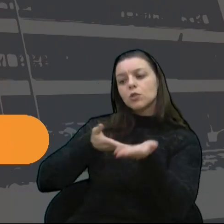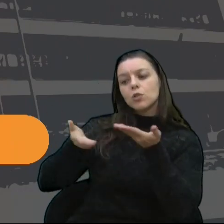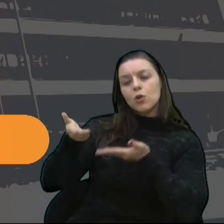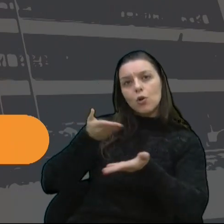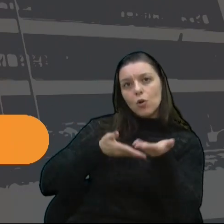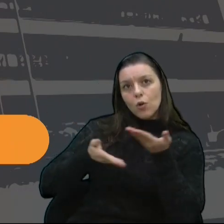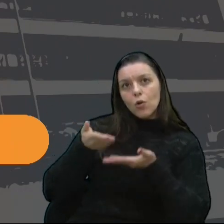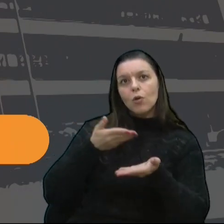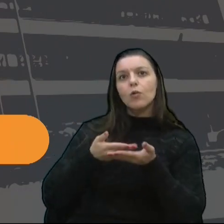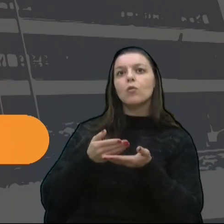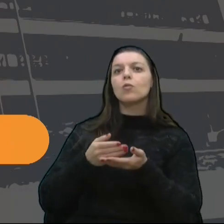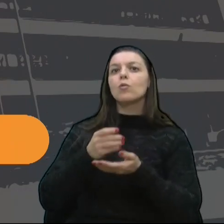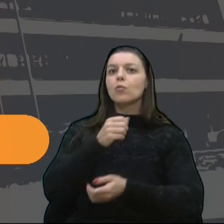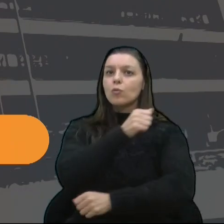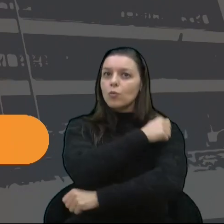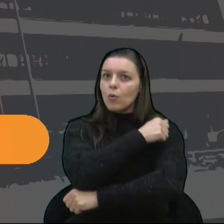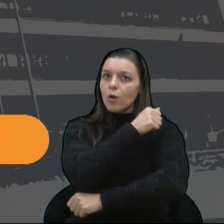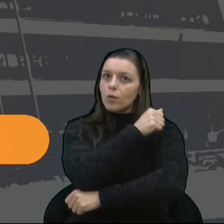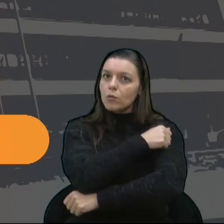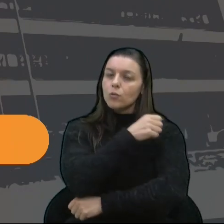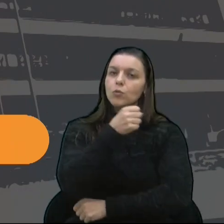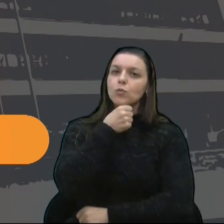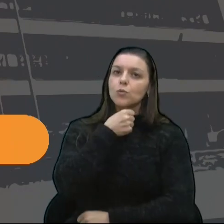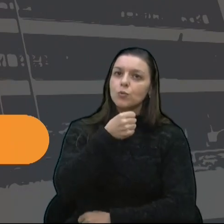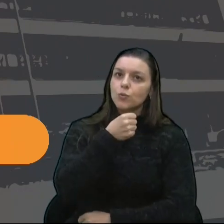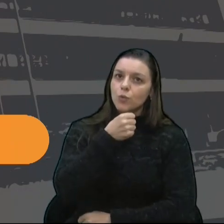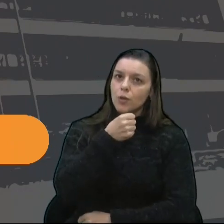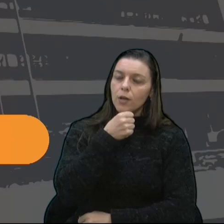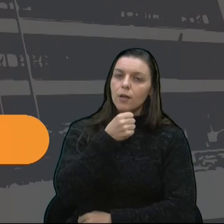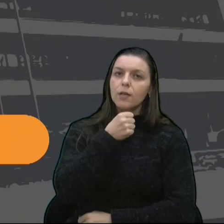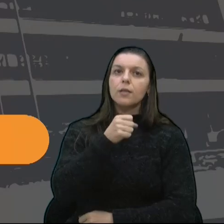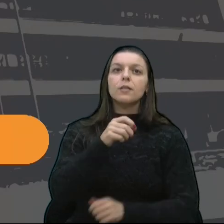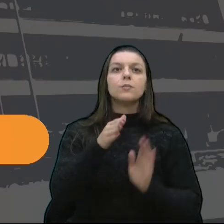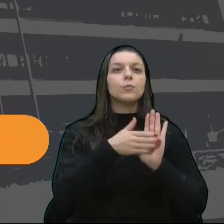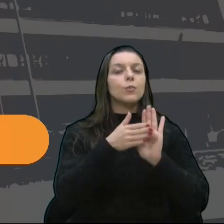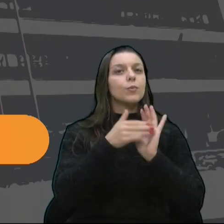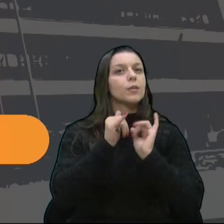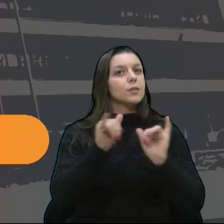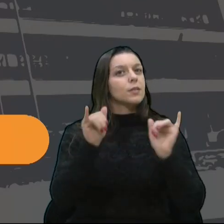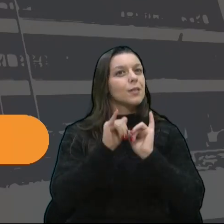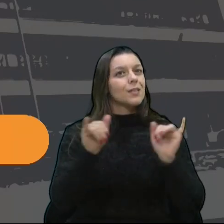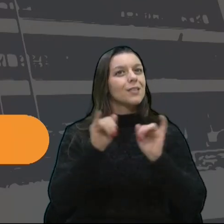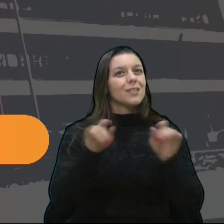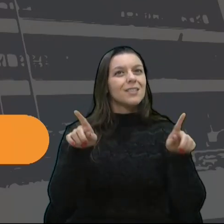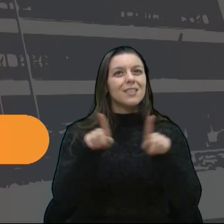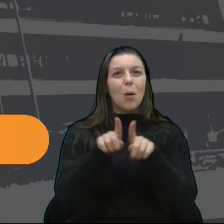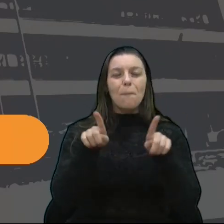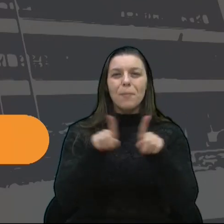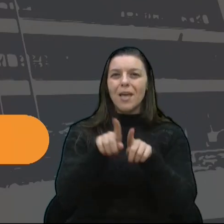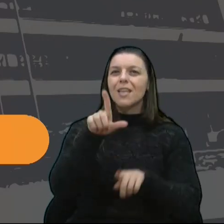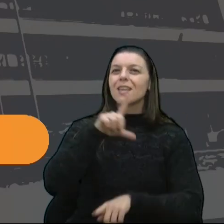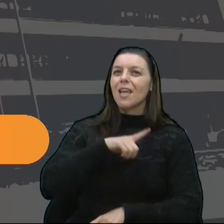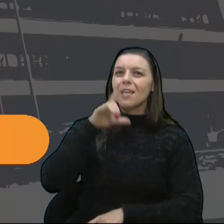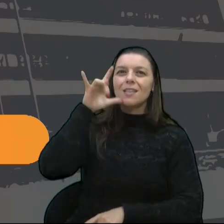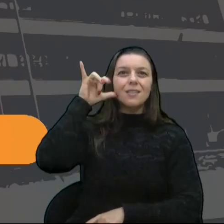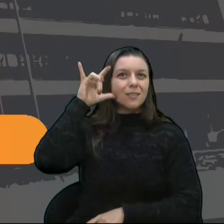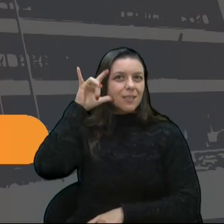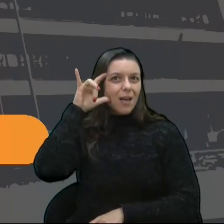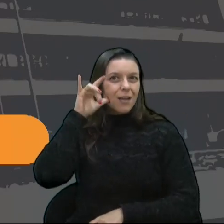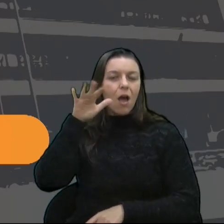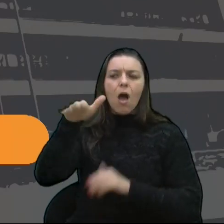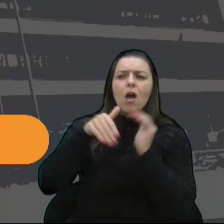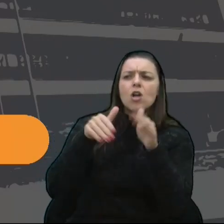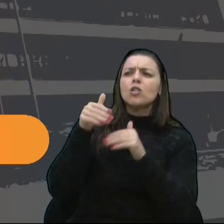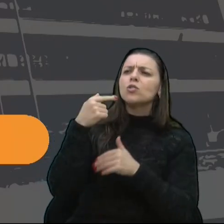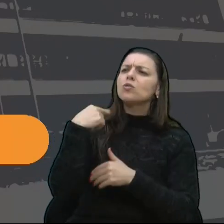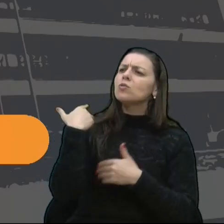de jornalismo, principalmente de publicidade, que sempre acabam chegando em mim através do Instagram, perguntando alguma coisa. Nossa, mas